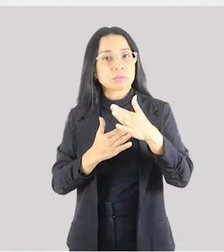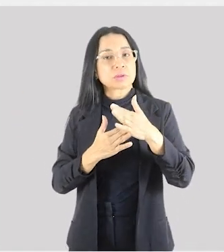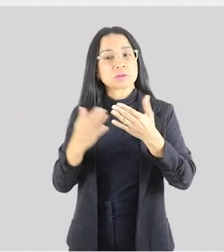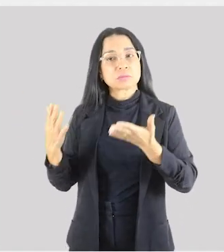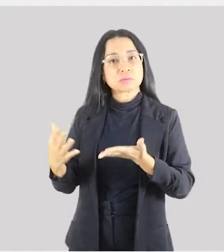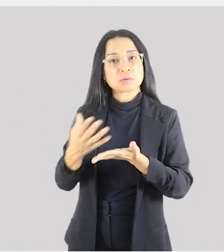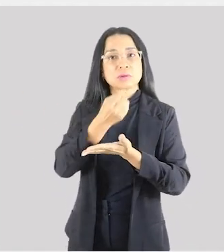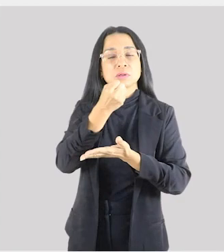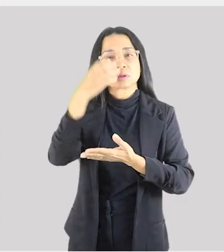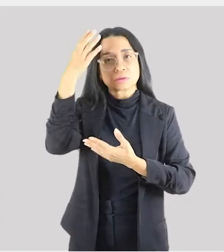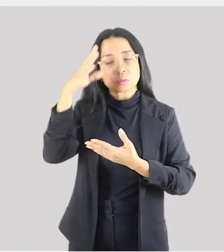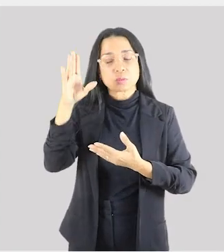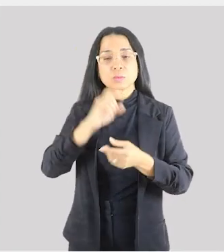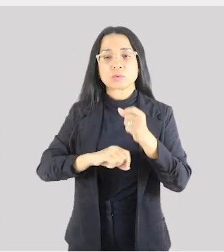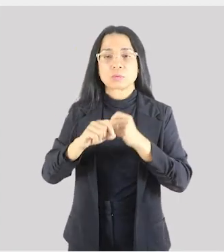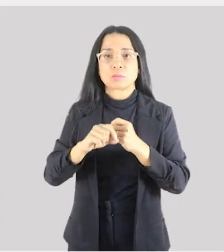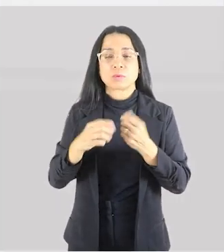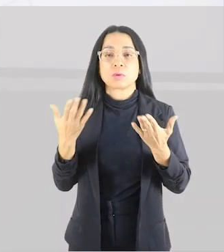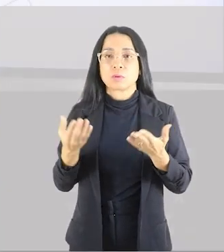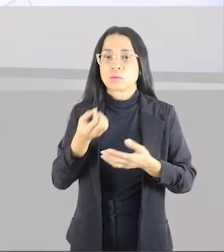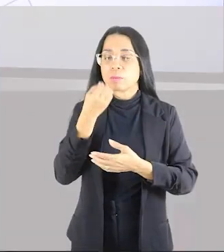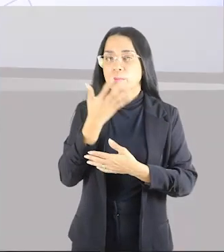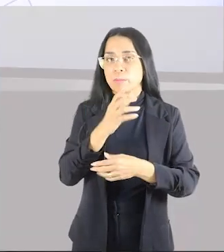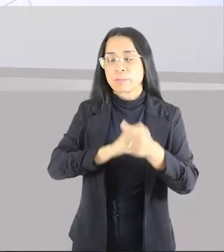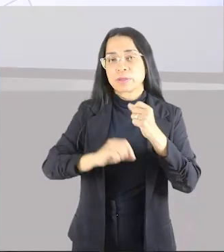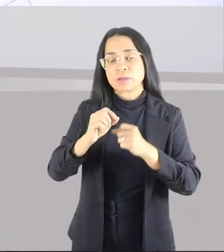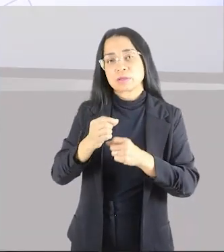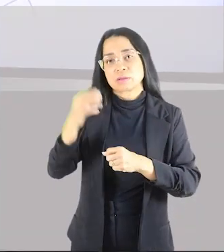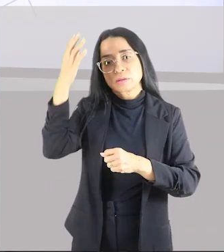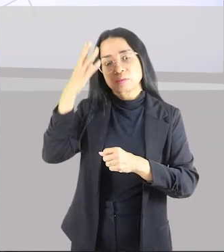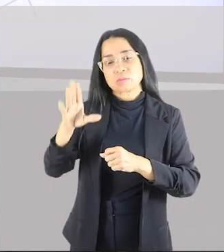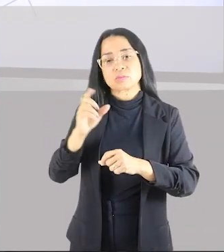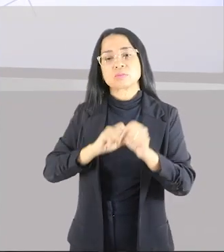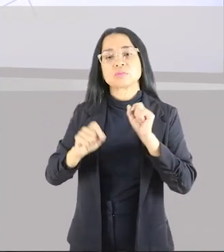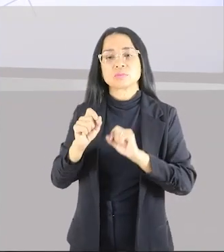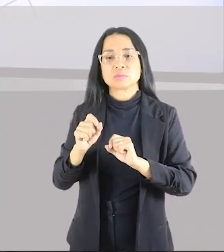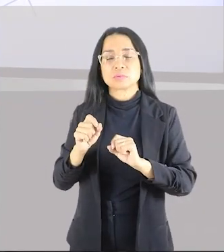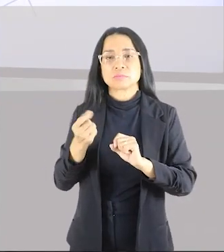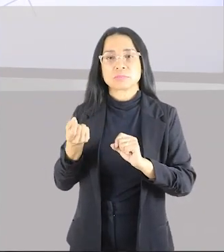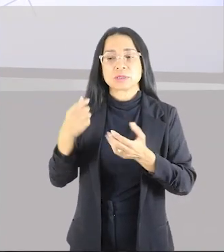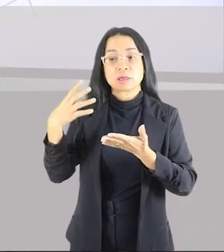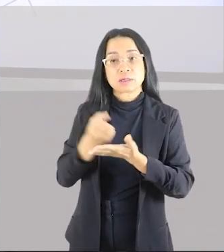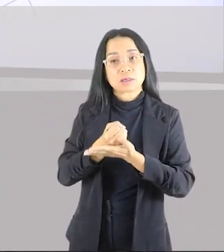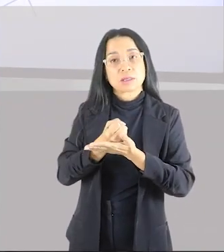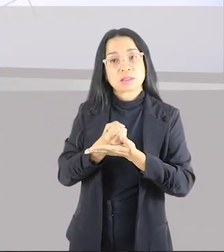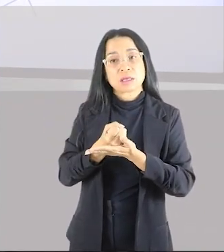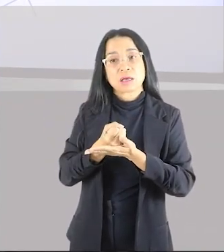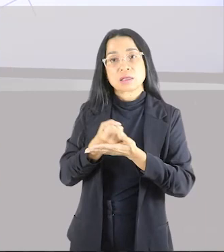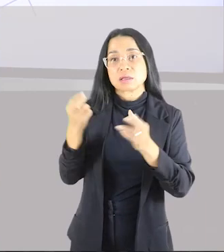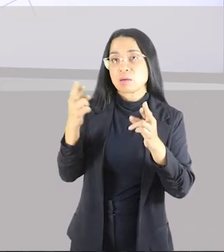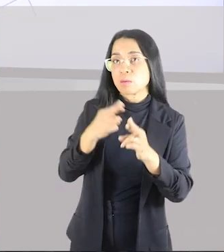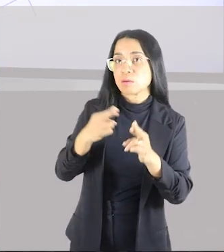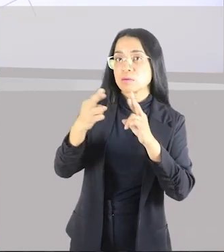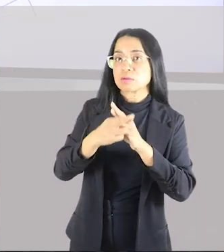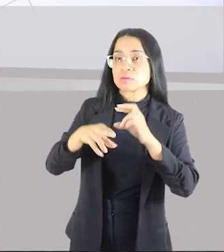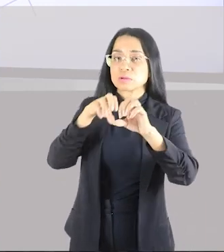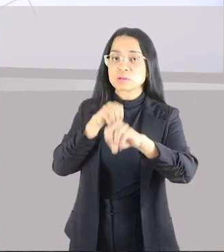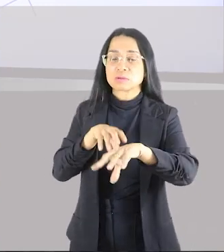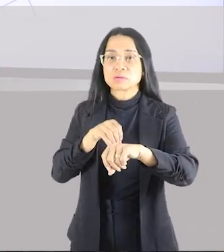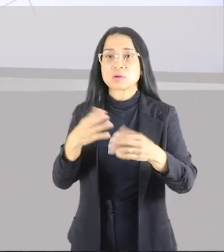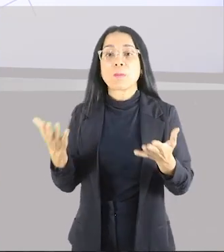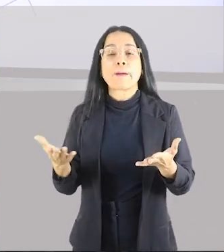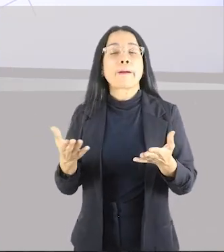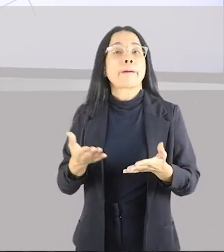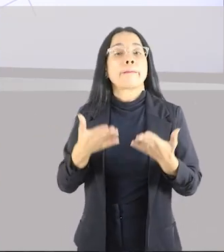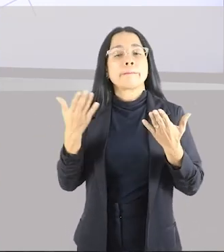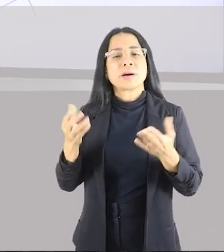bem que a cultura vai ser resgatada por meio da educação, mas qual vai ser a fragilidade para esse alcance acontecer